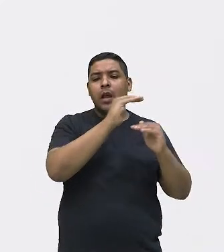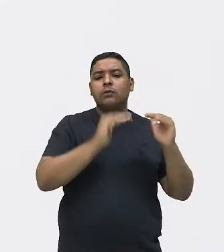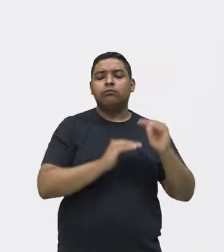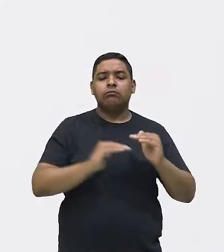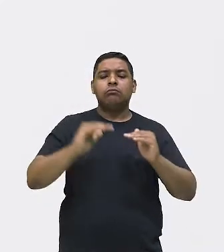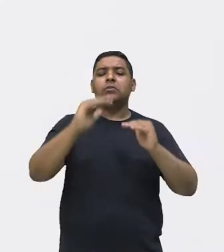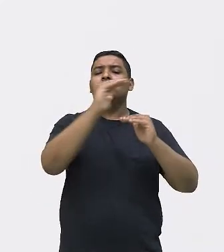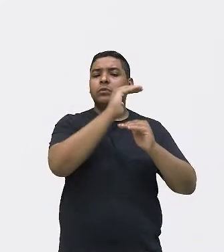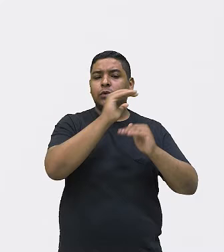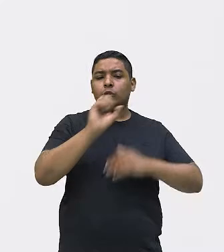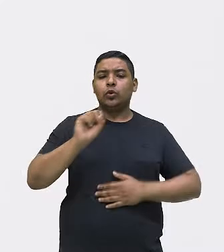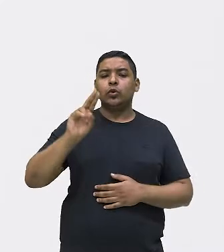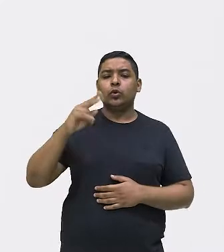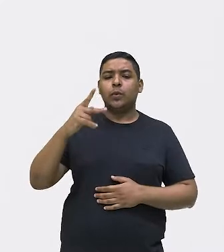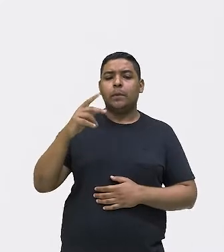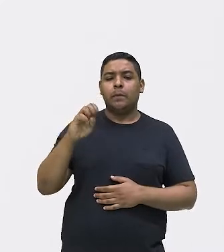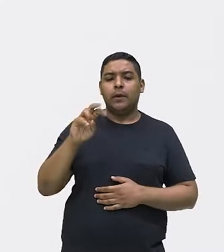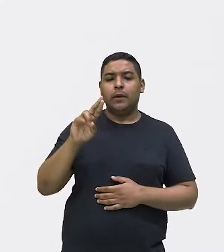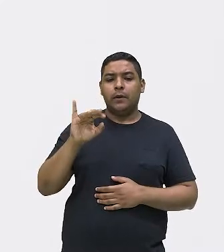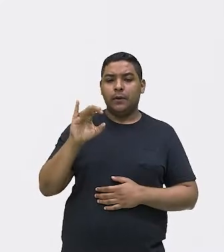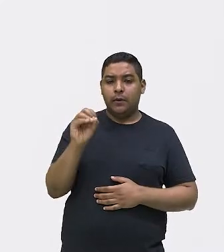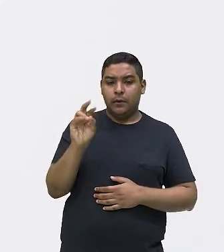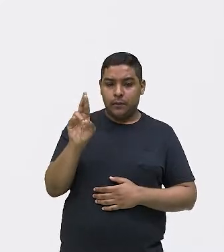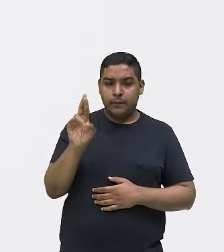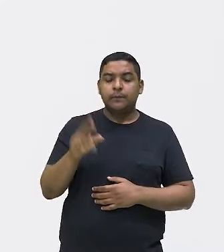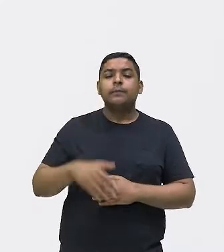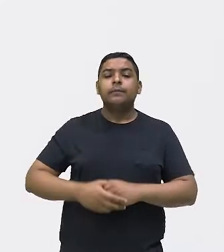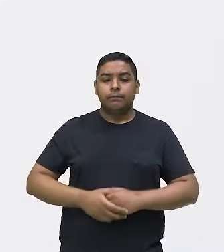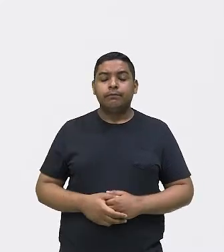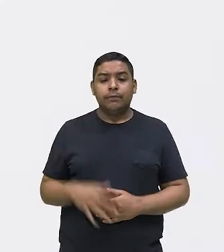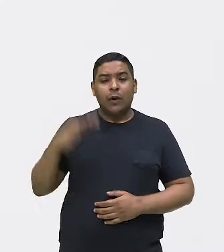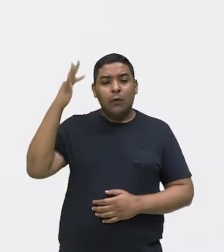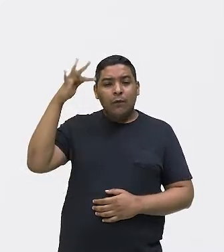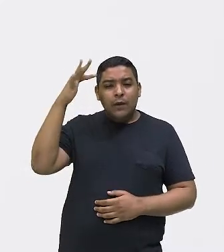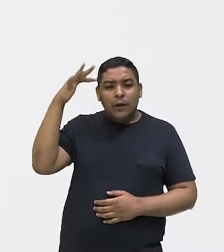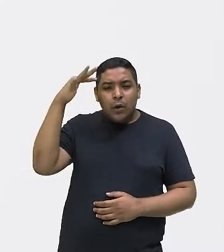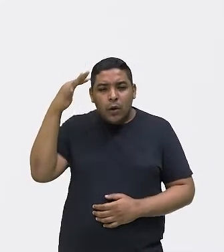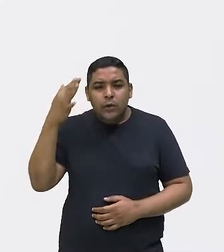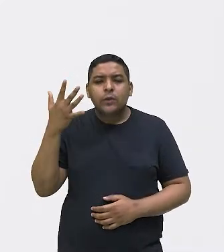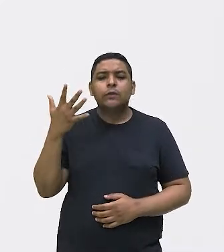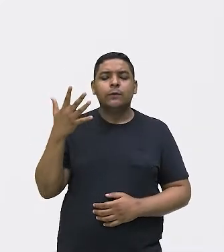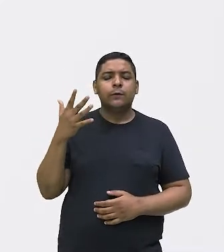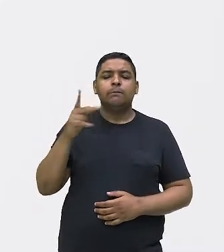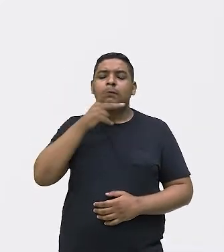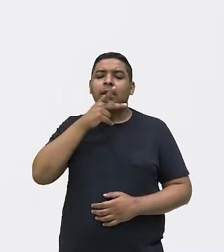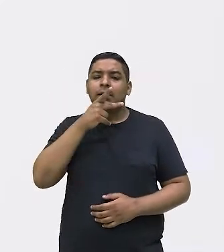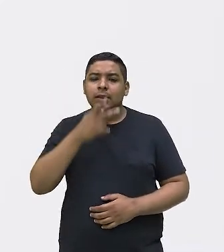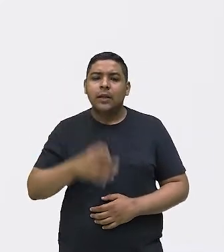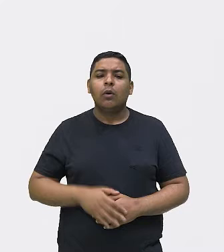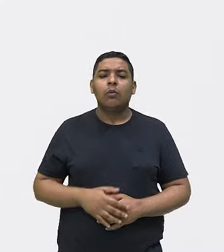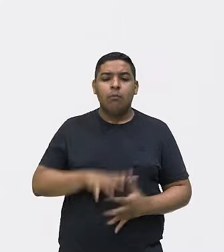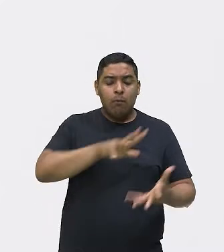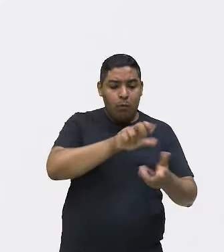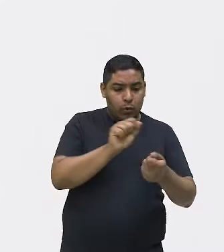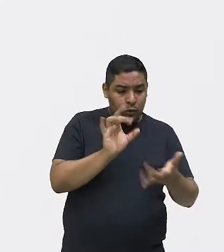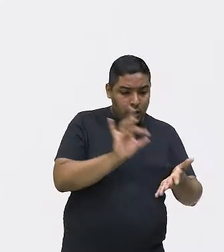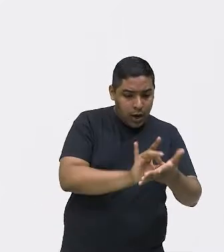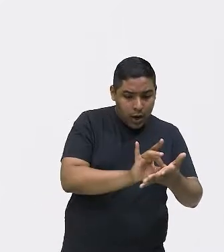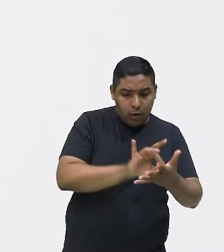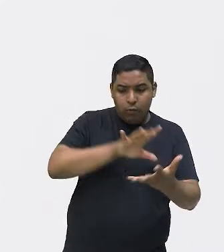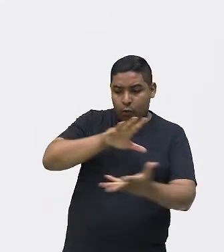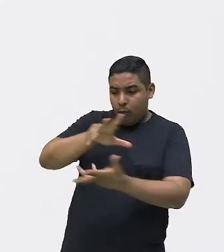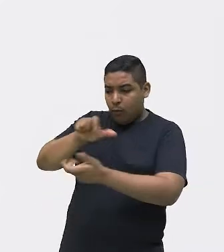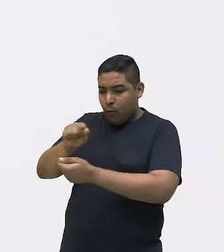acima desse mundo aqui. Então, para o filósofo Platão, esse mundo real e o mundo racional é